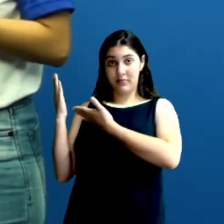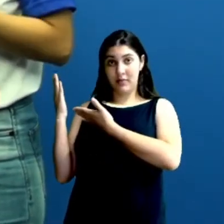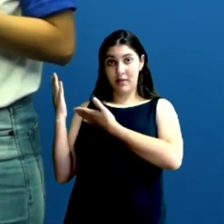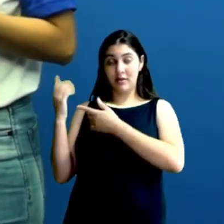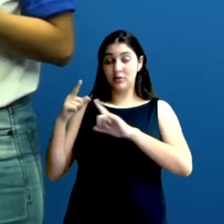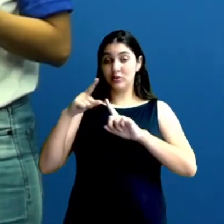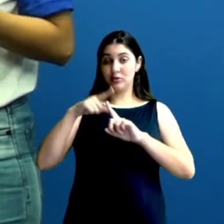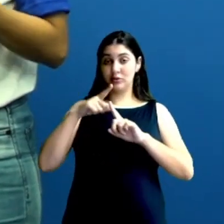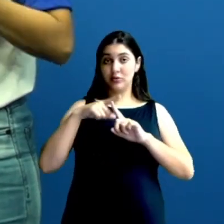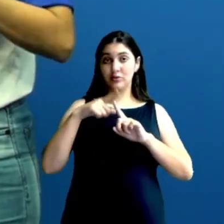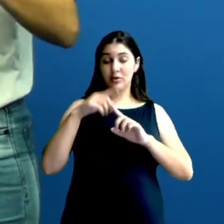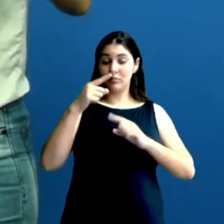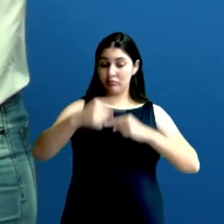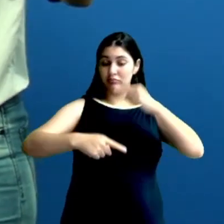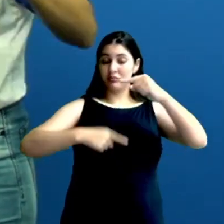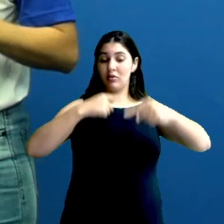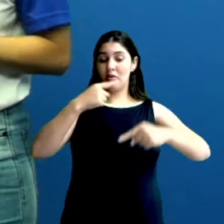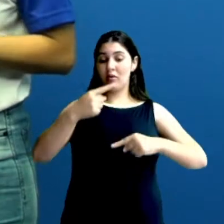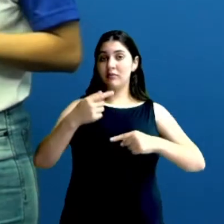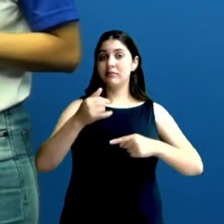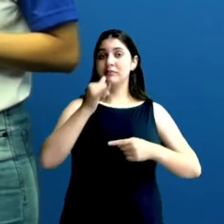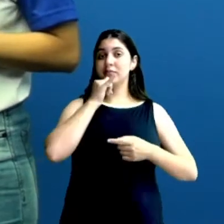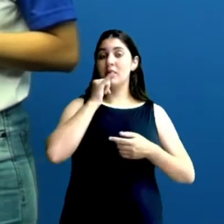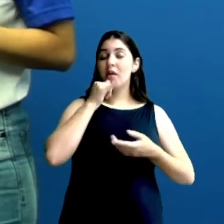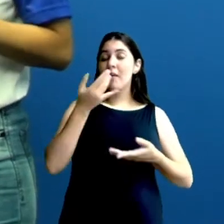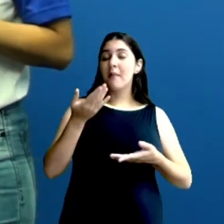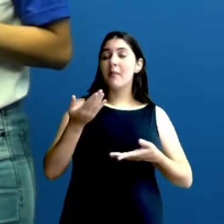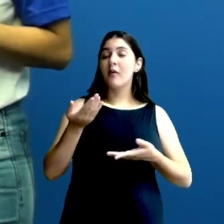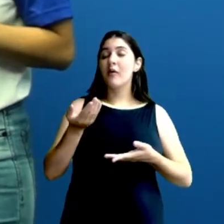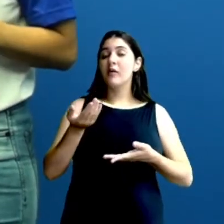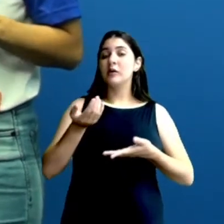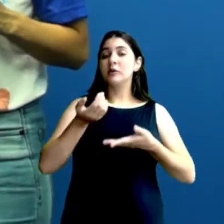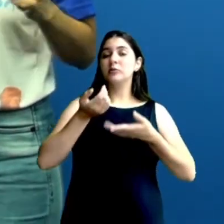dessa ferramenta ela vai contribuir para a escoação de alimentos,